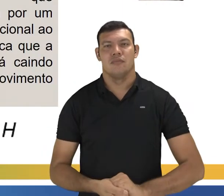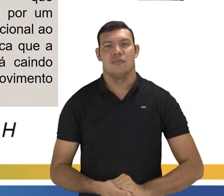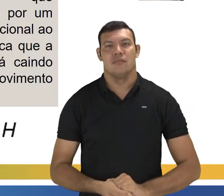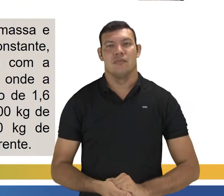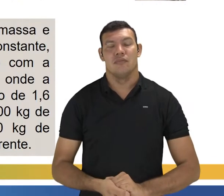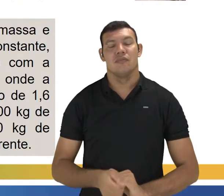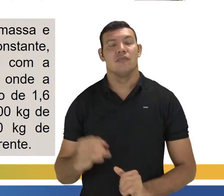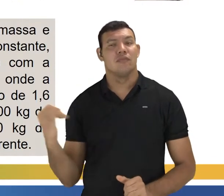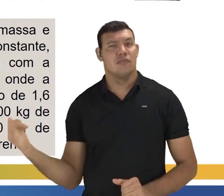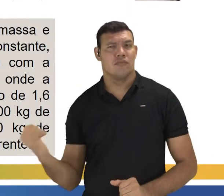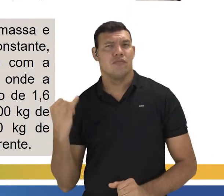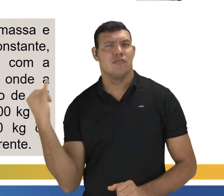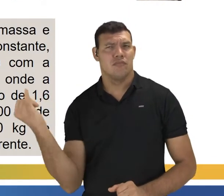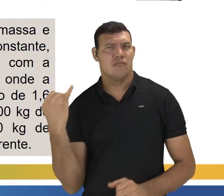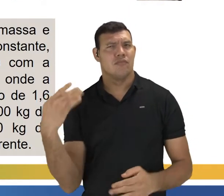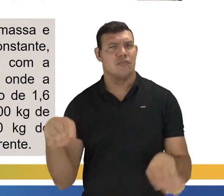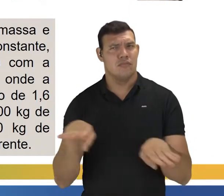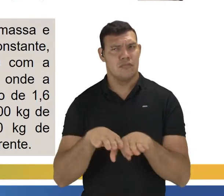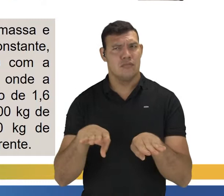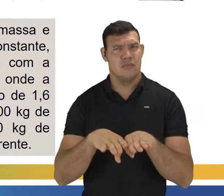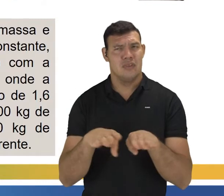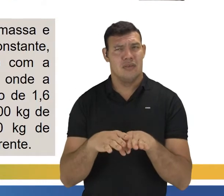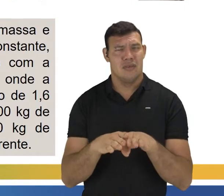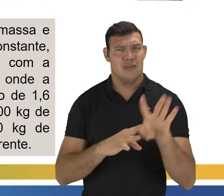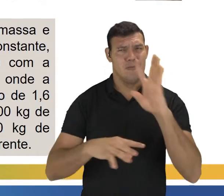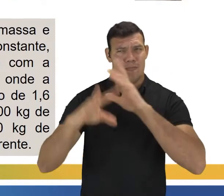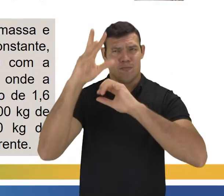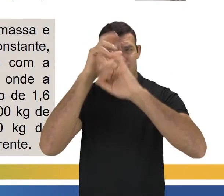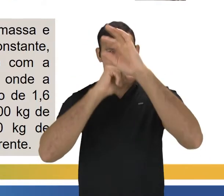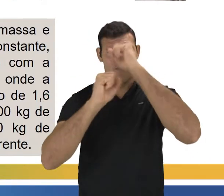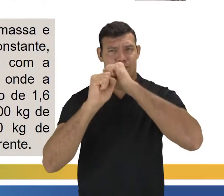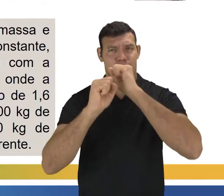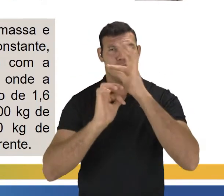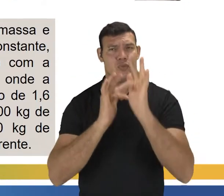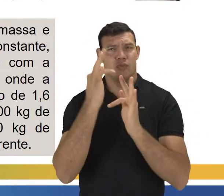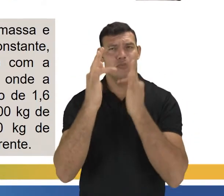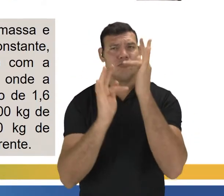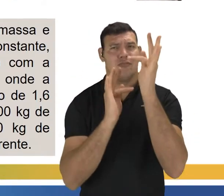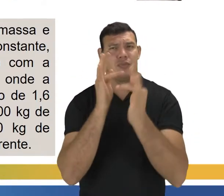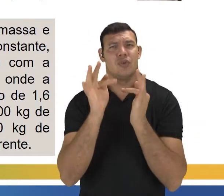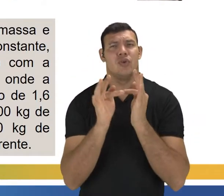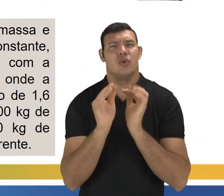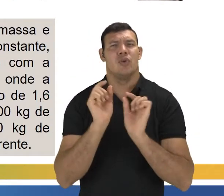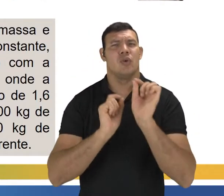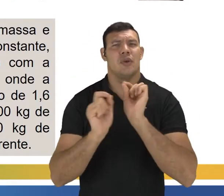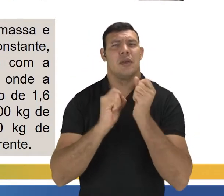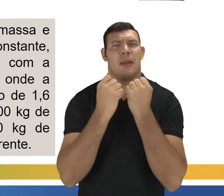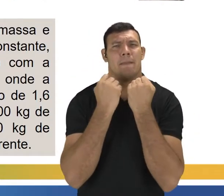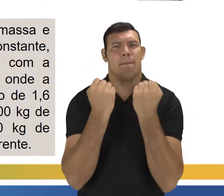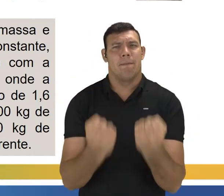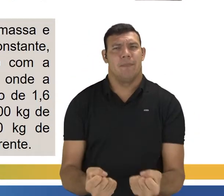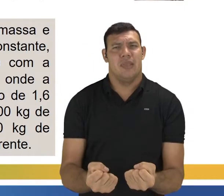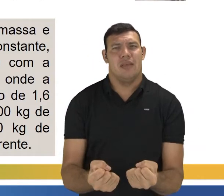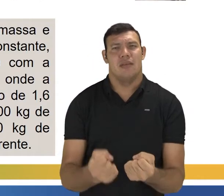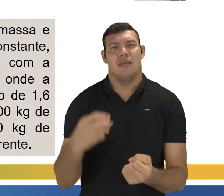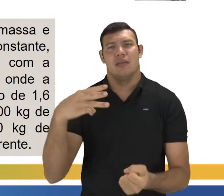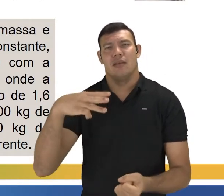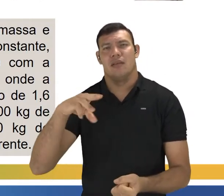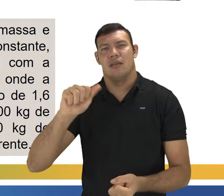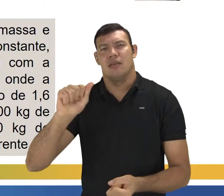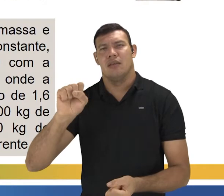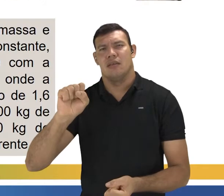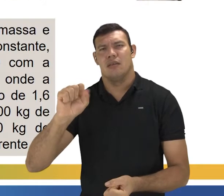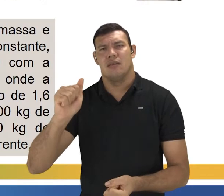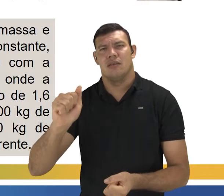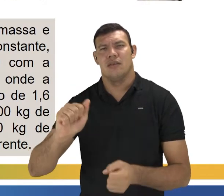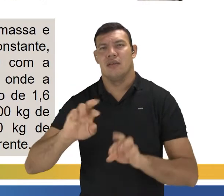saber a relação entre uma e outra é uma coisa importante de a gente aprenderem física é saber diferenciar o que